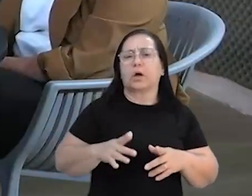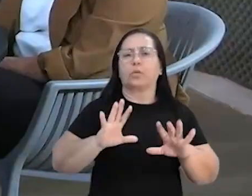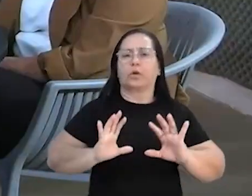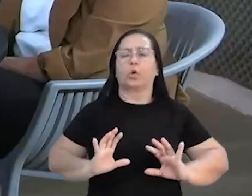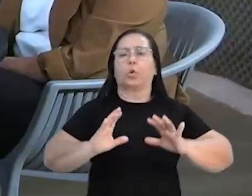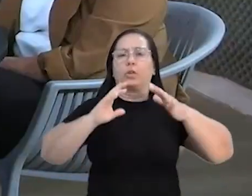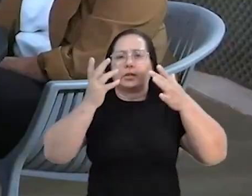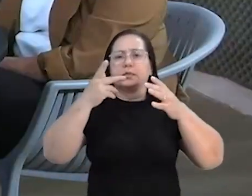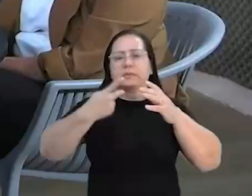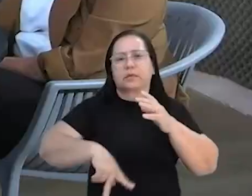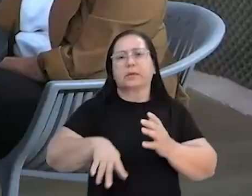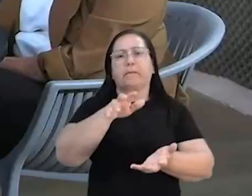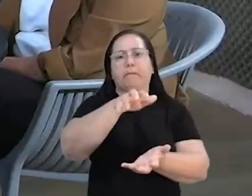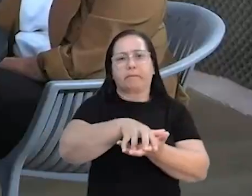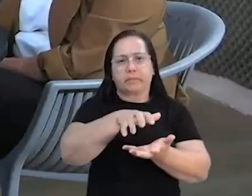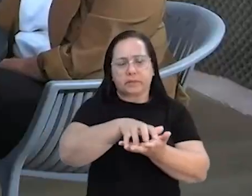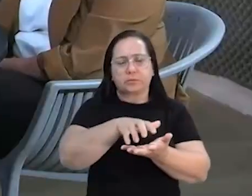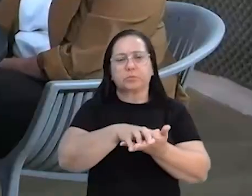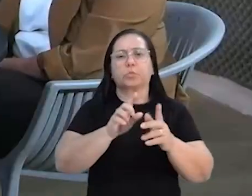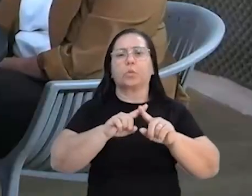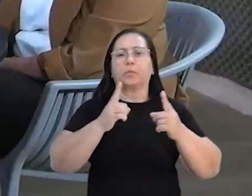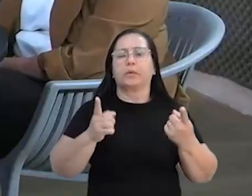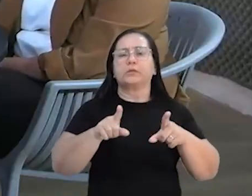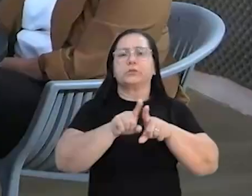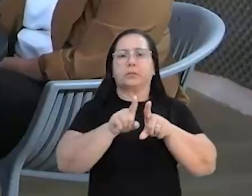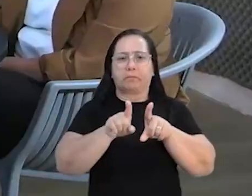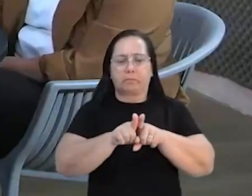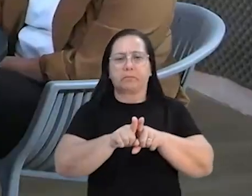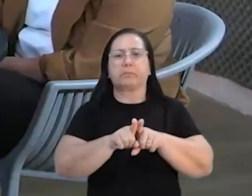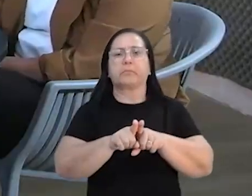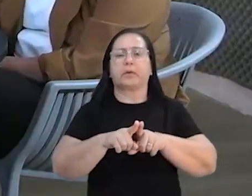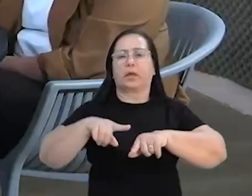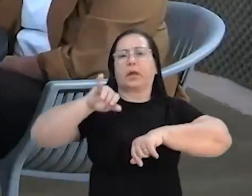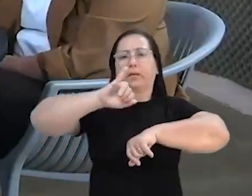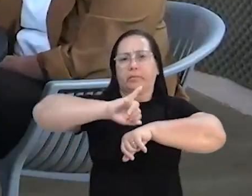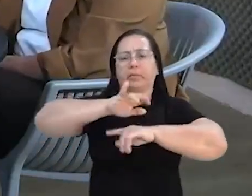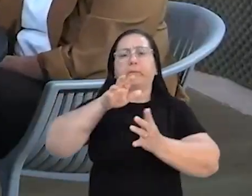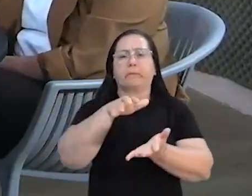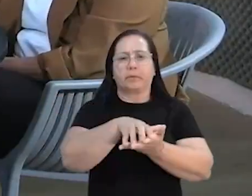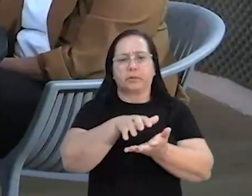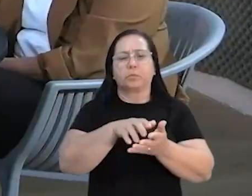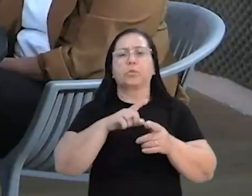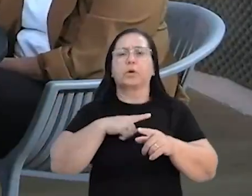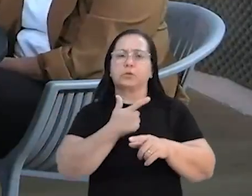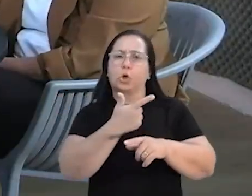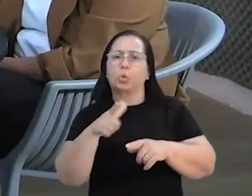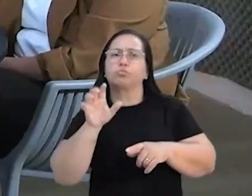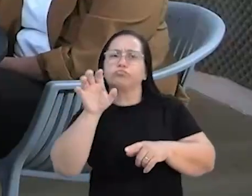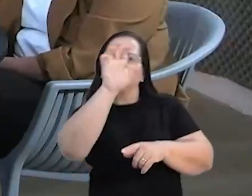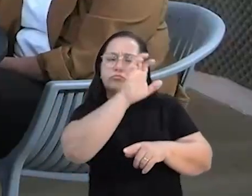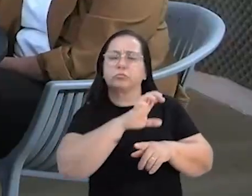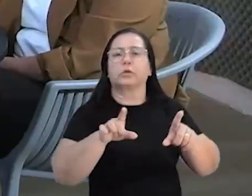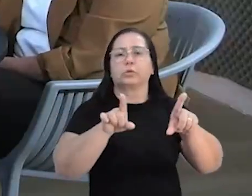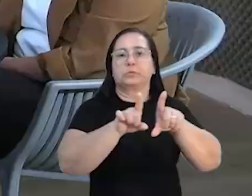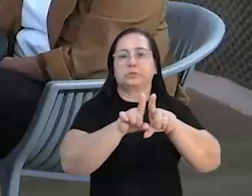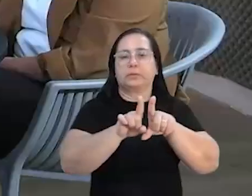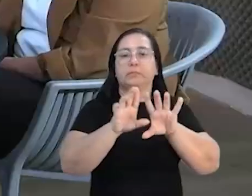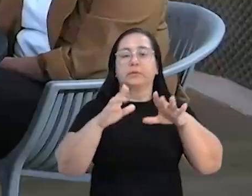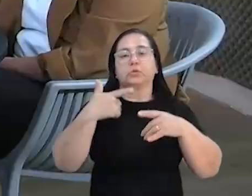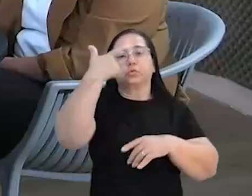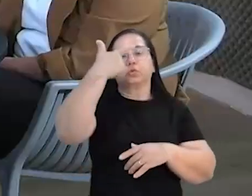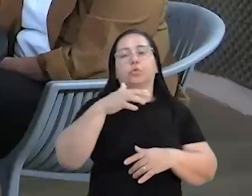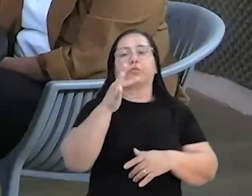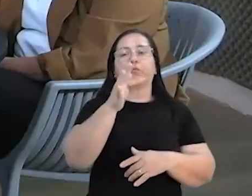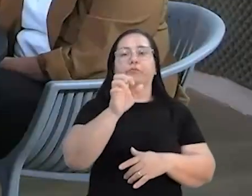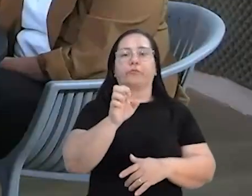acontece aqui, não só no nosso estado, está rolando ainda, né, aqui na capital pernambucana, mas acontece em outros estados também. Bem, eu sou Fernanda